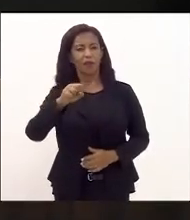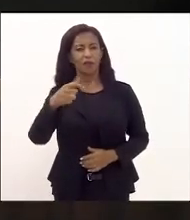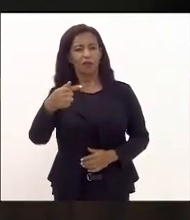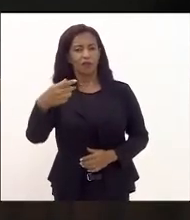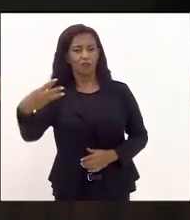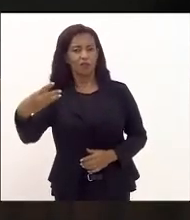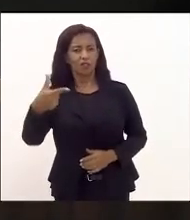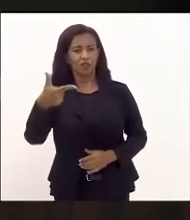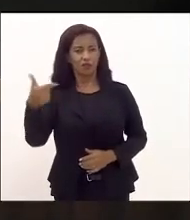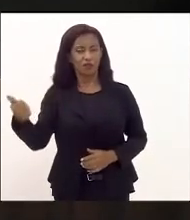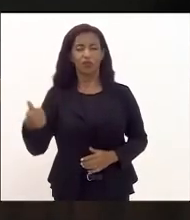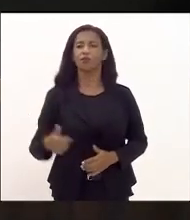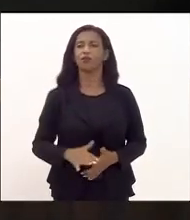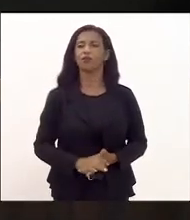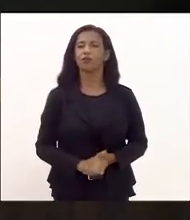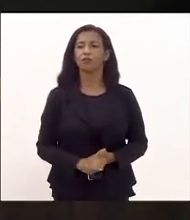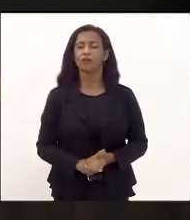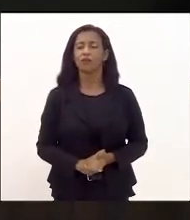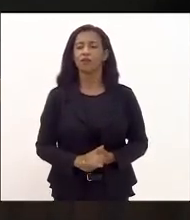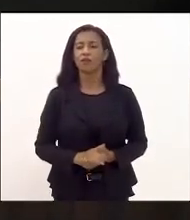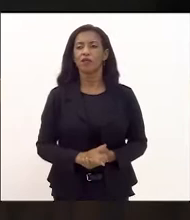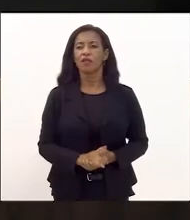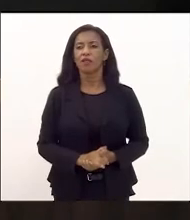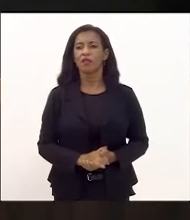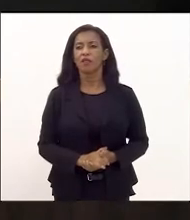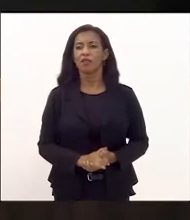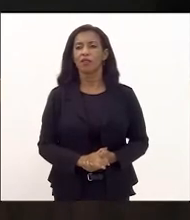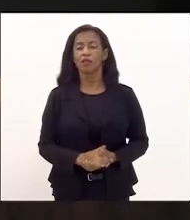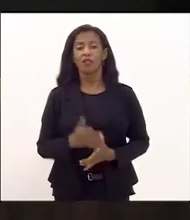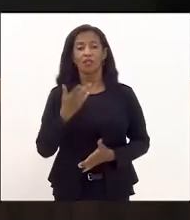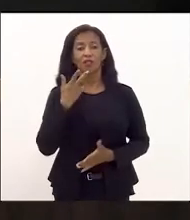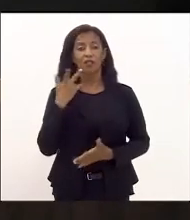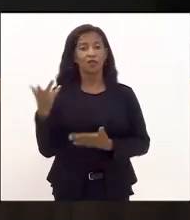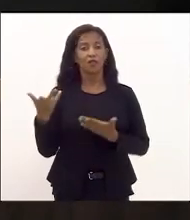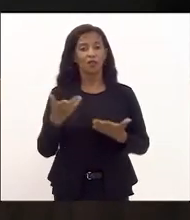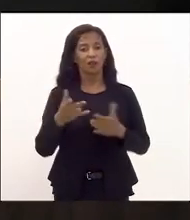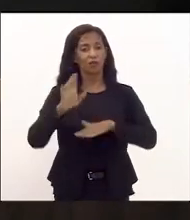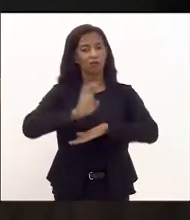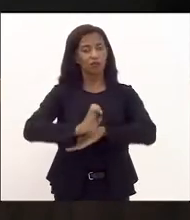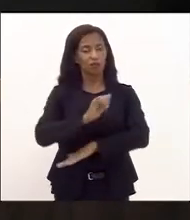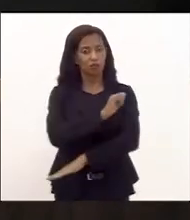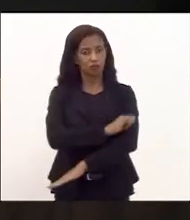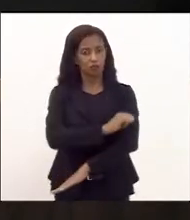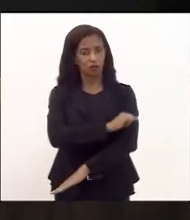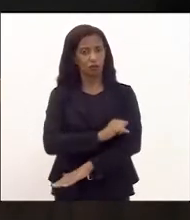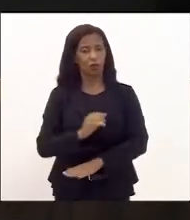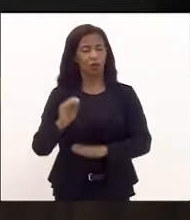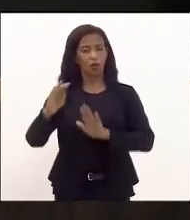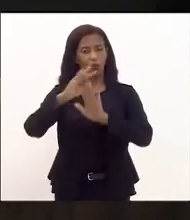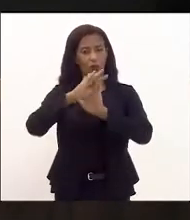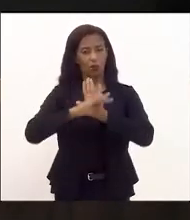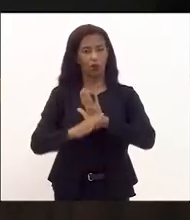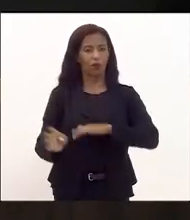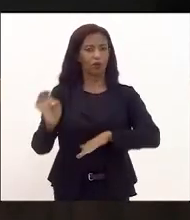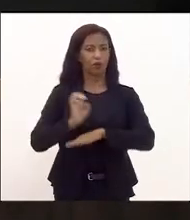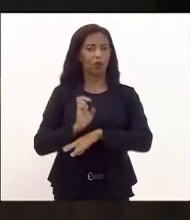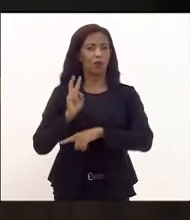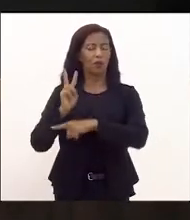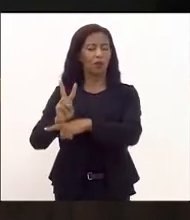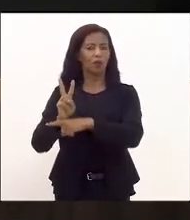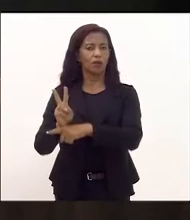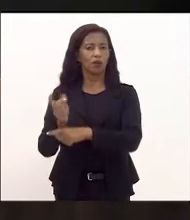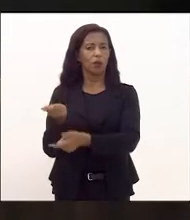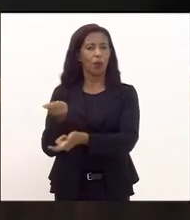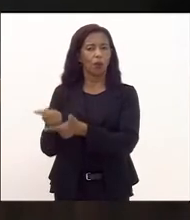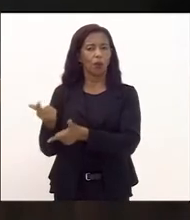de 2021, de autoria do deputado Jalmir Júnior, que institui, no âmbito do Estado do Rio de Janeiro, o Programa Estadual de Proteção aos